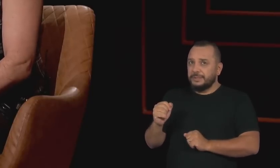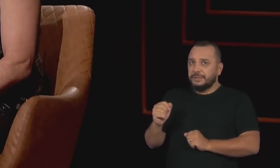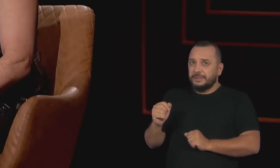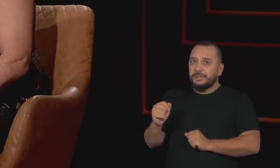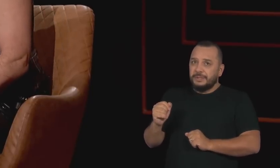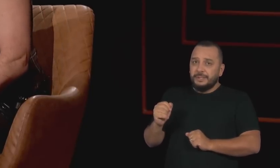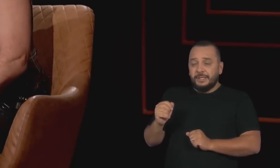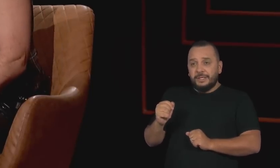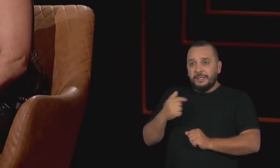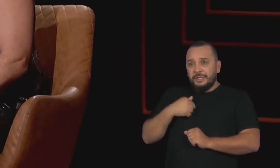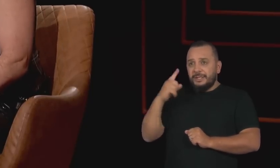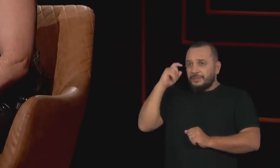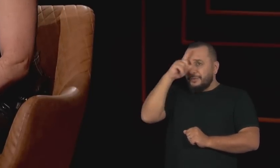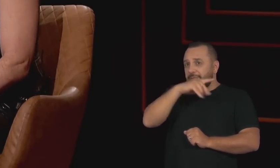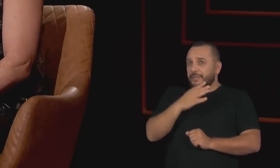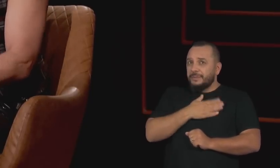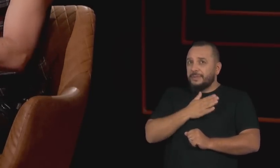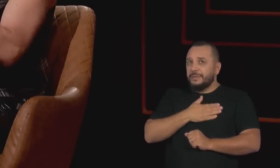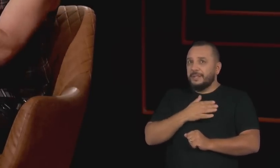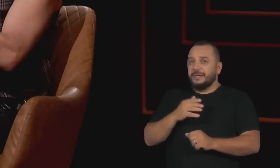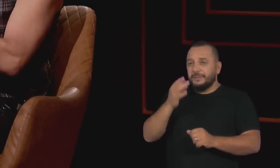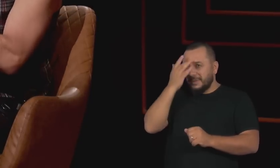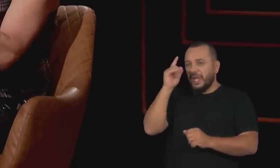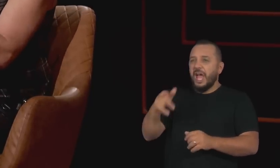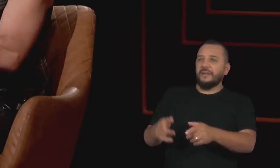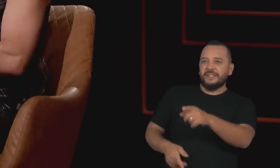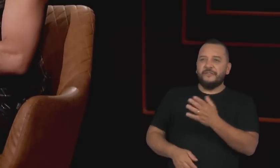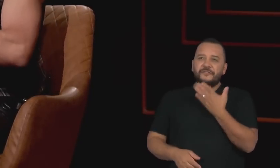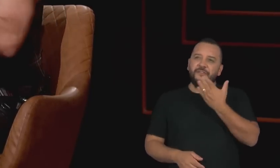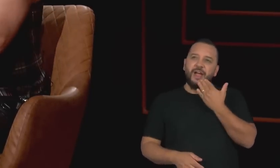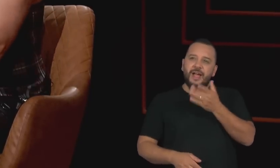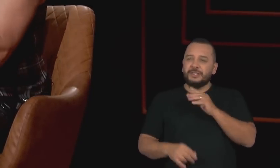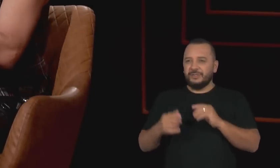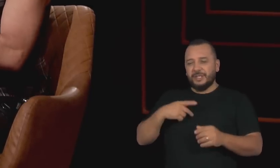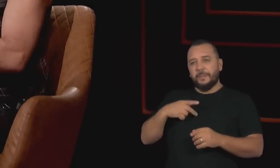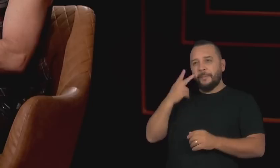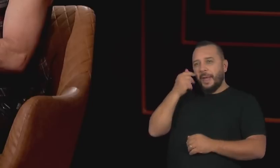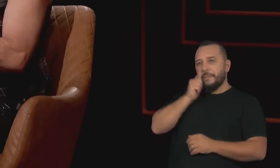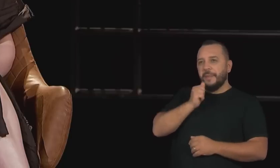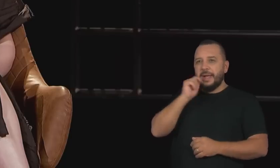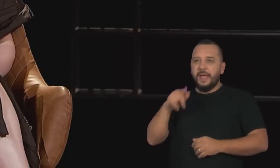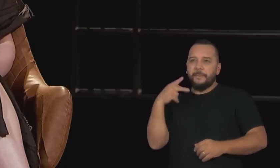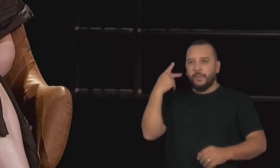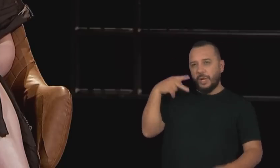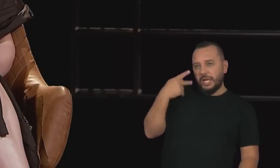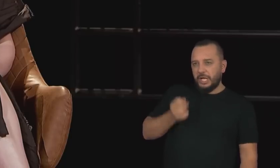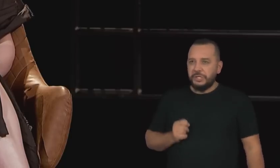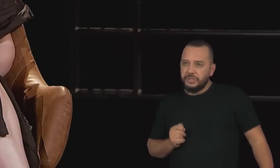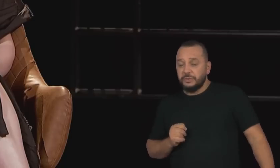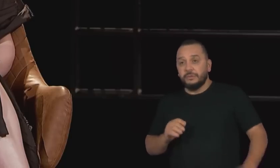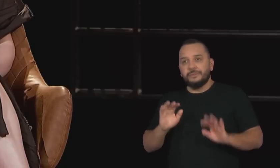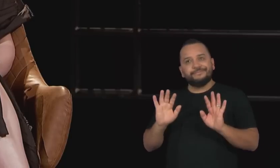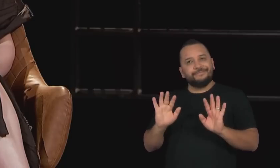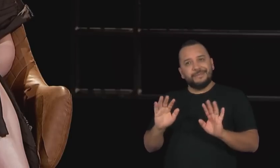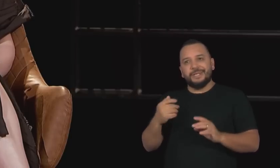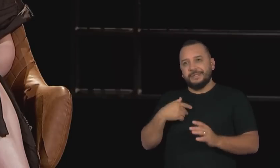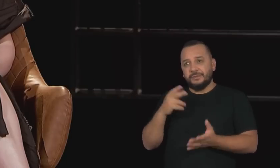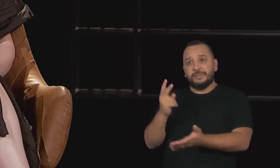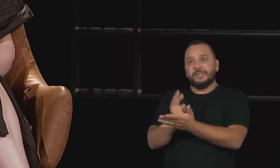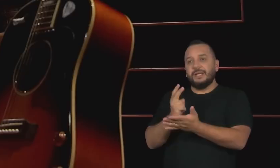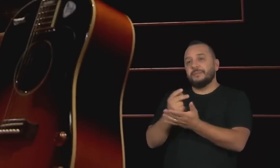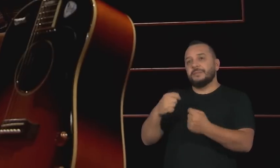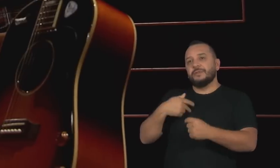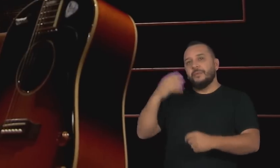foi muito difícil para mim, porque muita gente fala, para você é fácil, porque você é filho de político, isso aí, e ao mesmo tempo, tenho que sempre provar que,